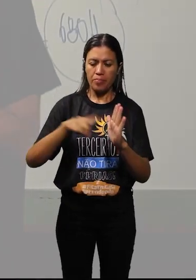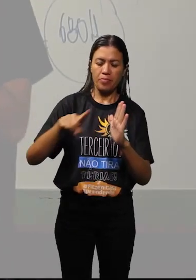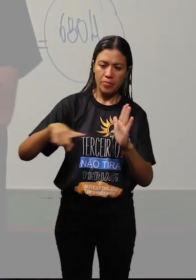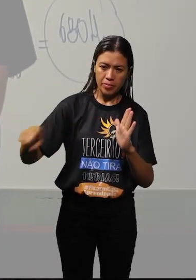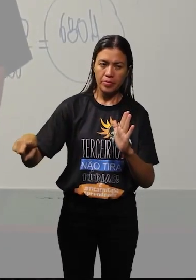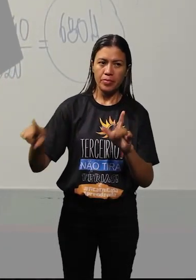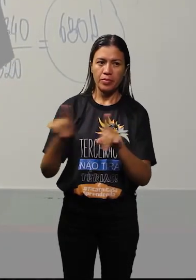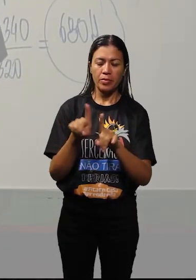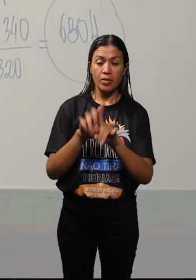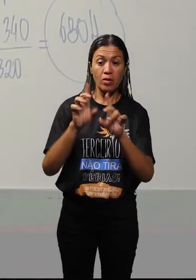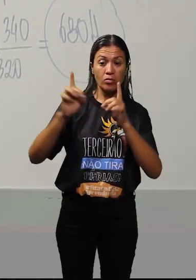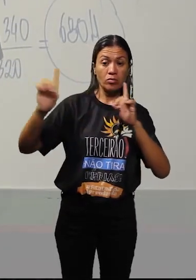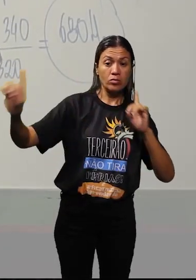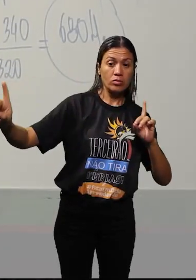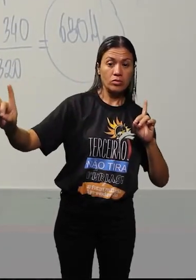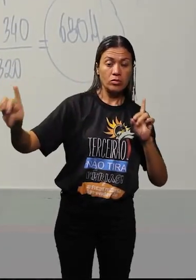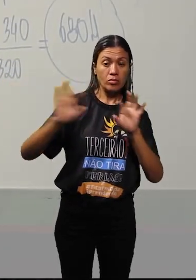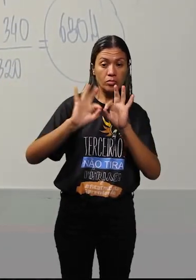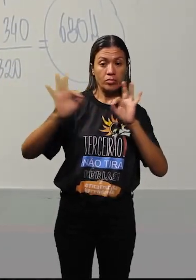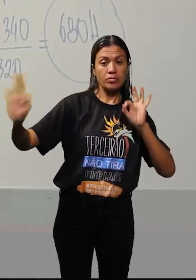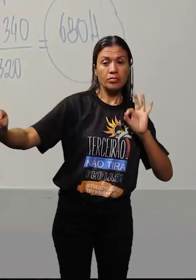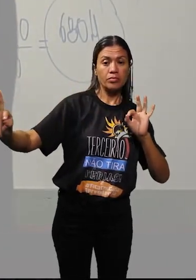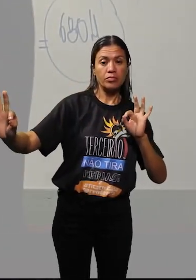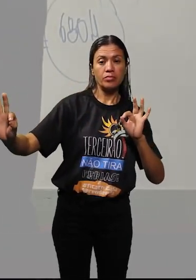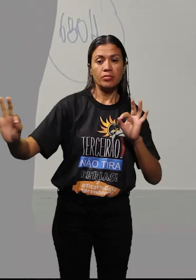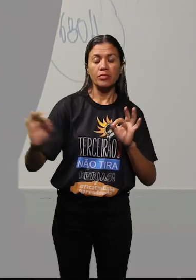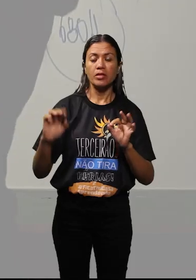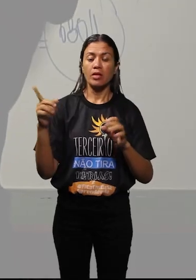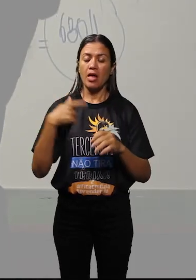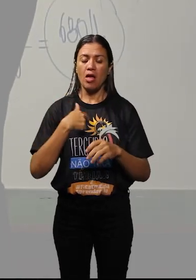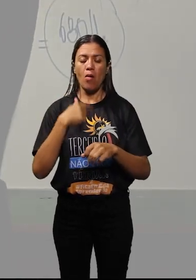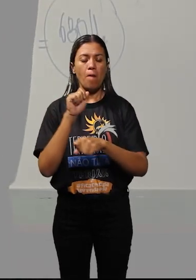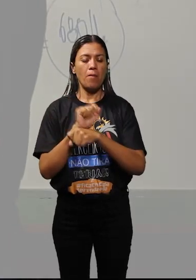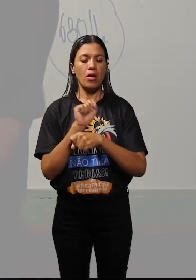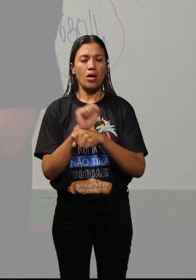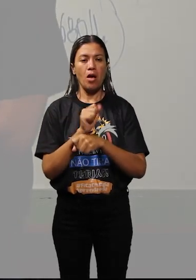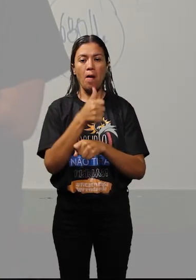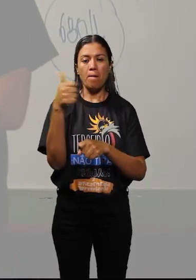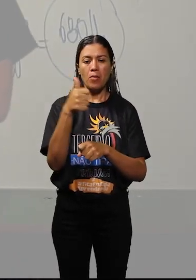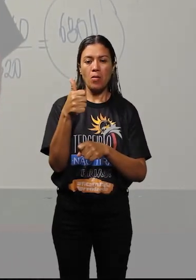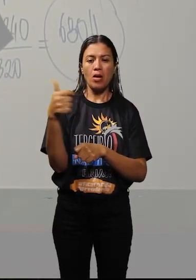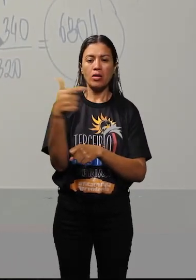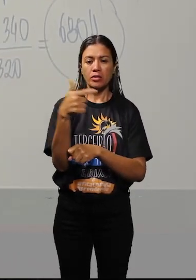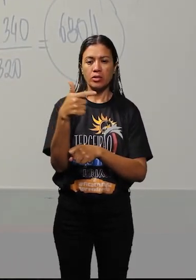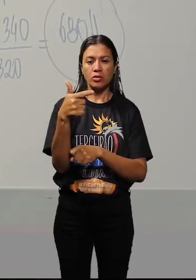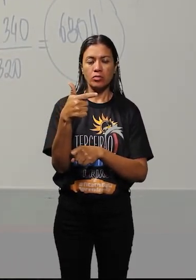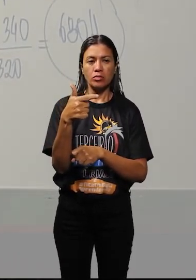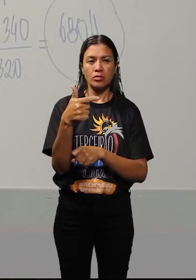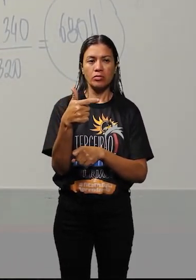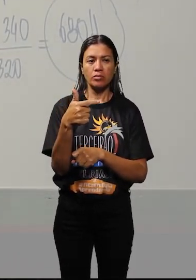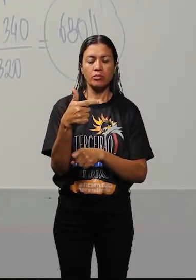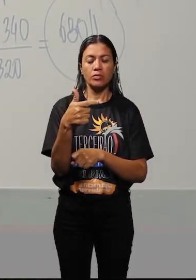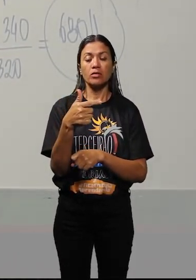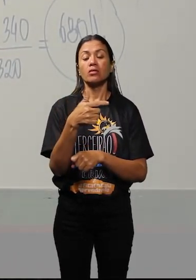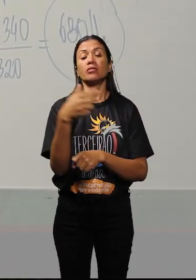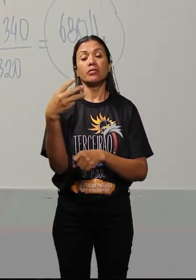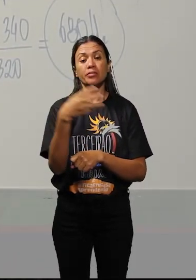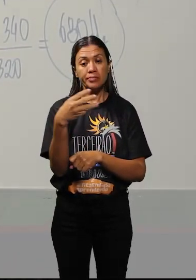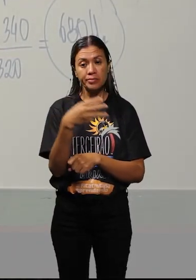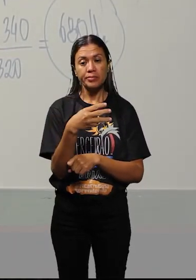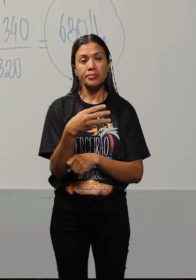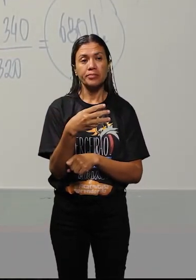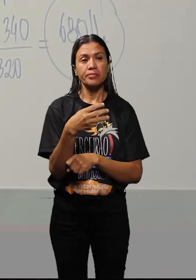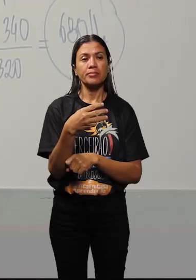Mas, se eu começar a me movimentar, eu começar a ir na direção dessas ondas, eu vou fazer o quê? Eu vou